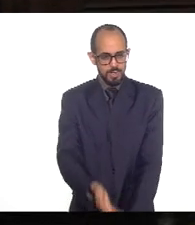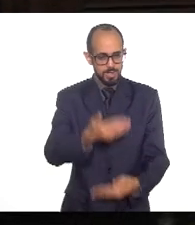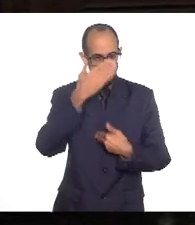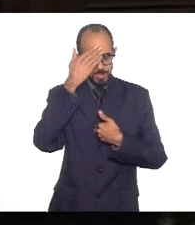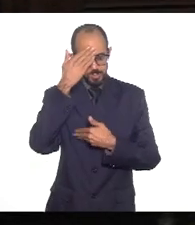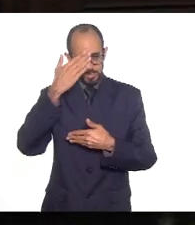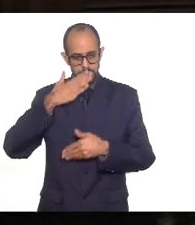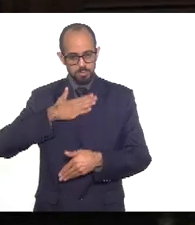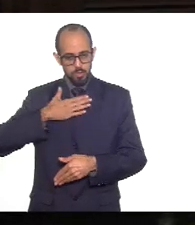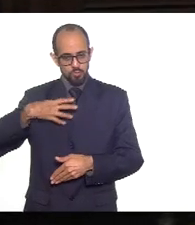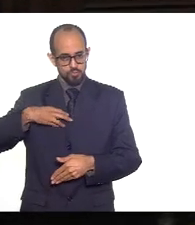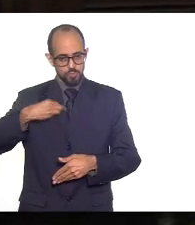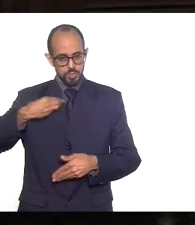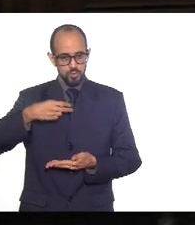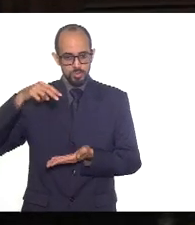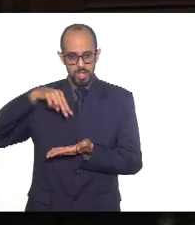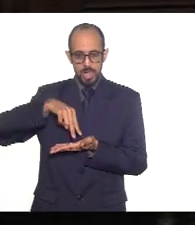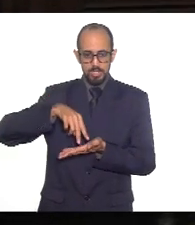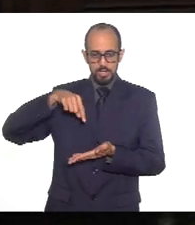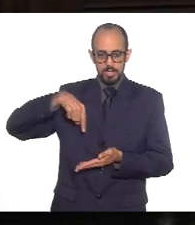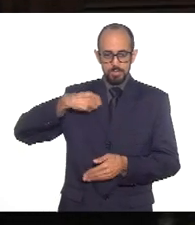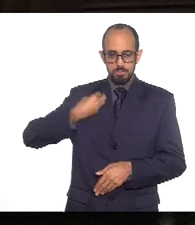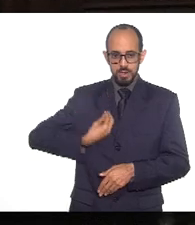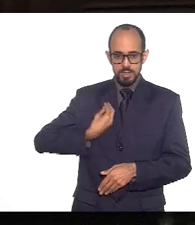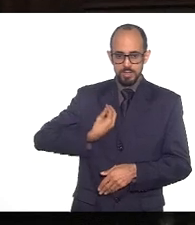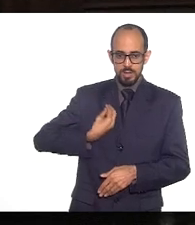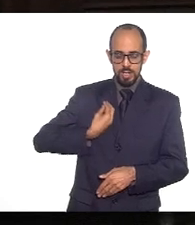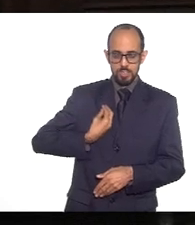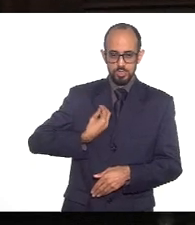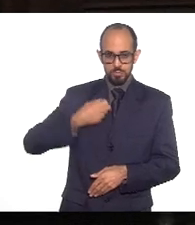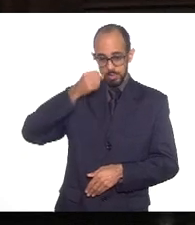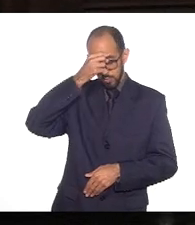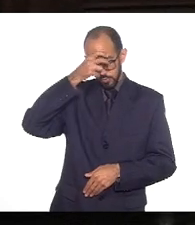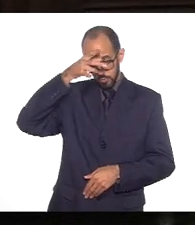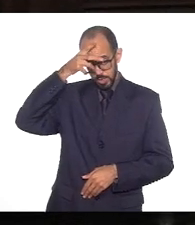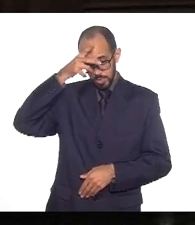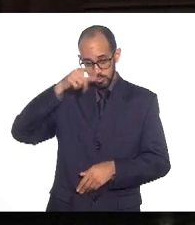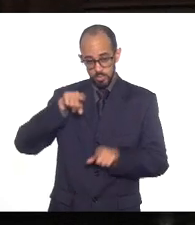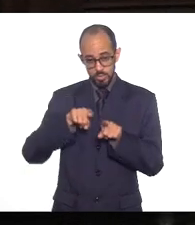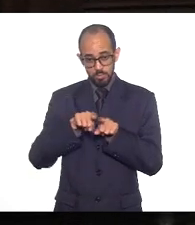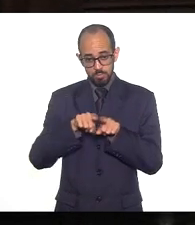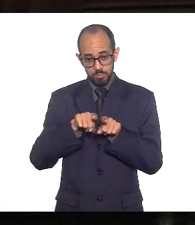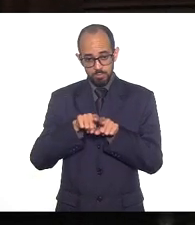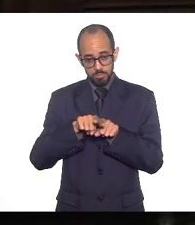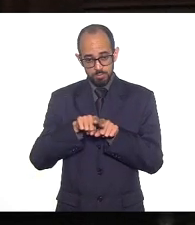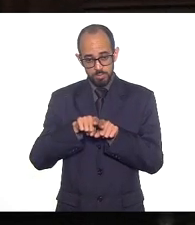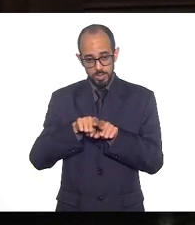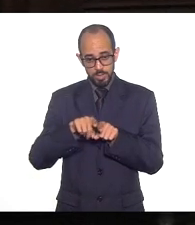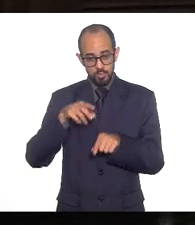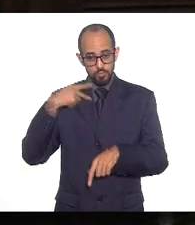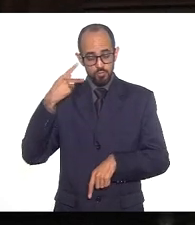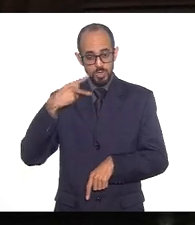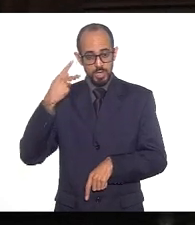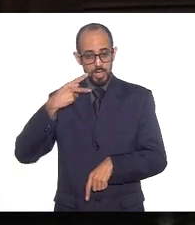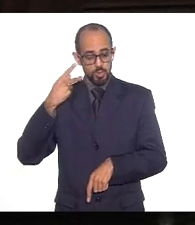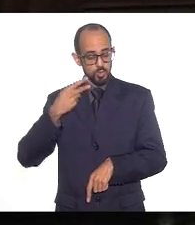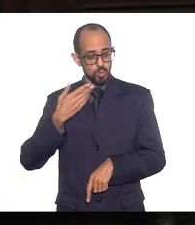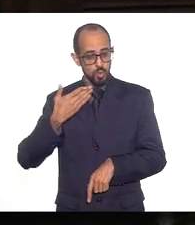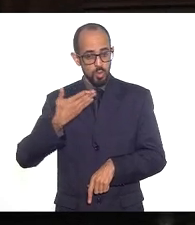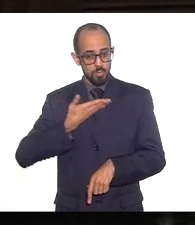presença do meu filho Prefeito Juninho Bernardes o vereador Denilson ligeirinho